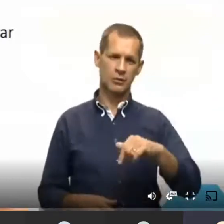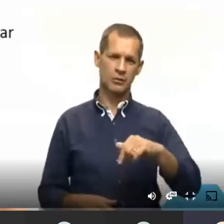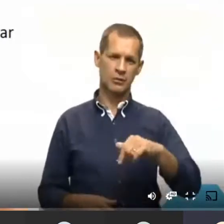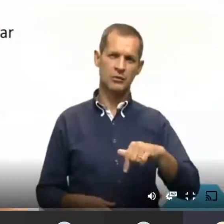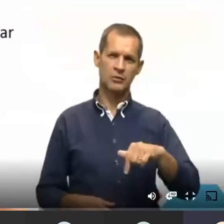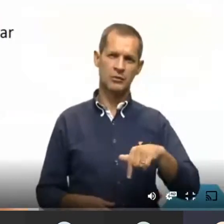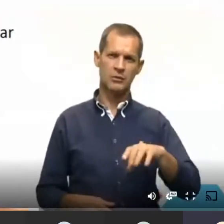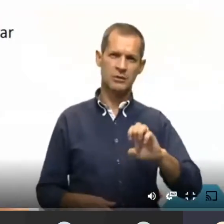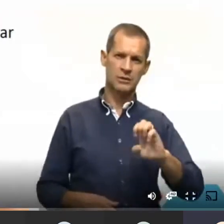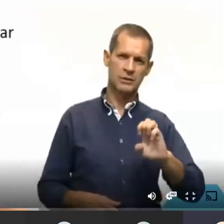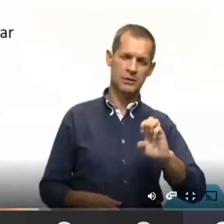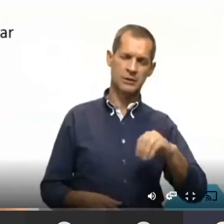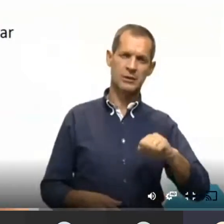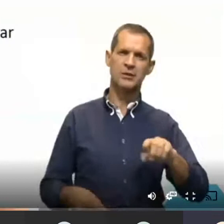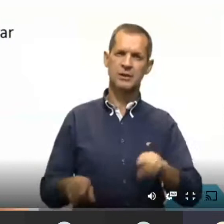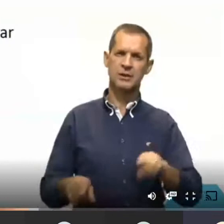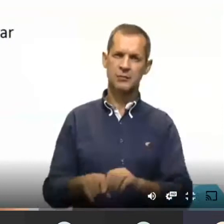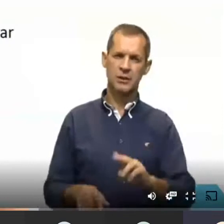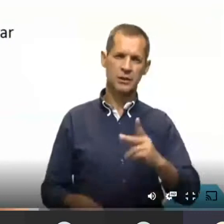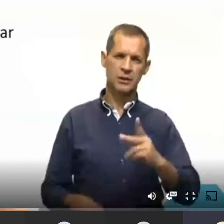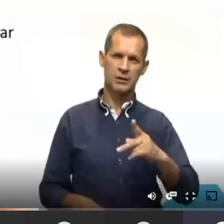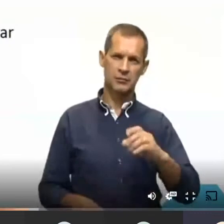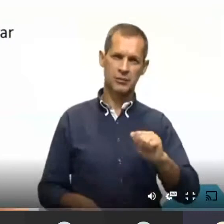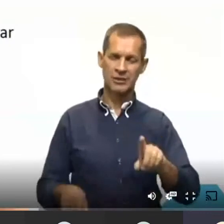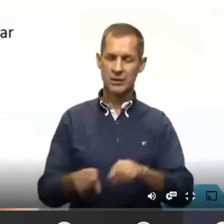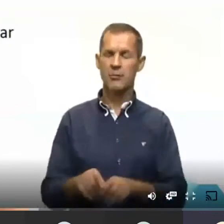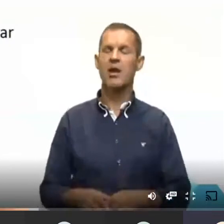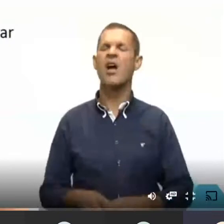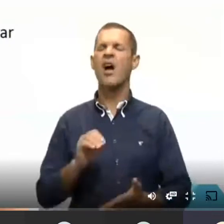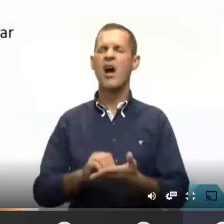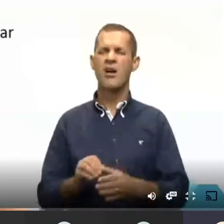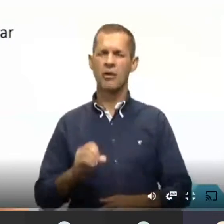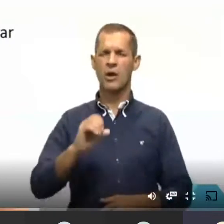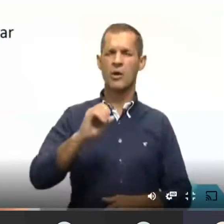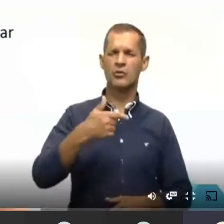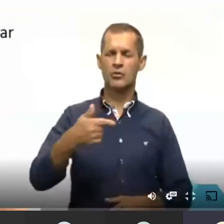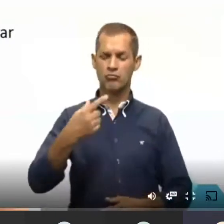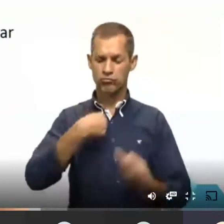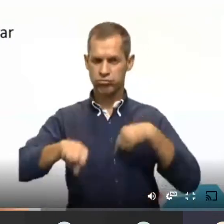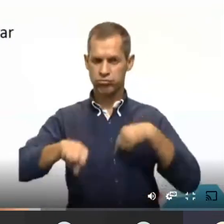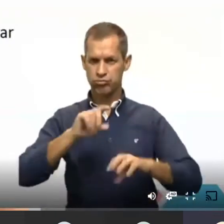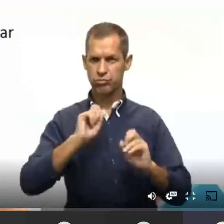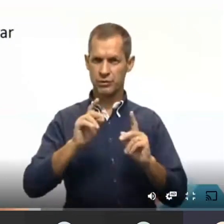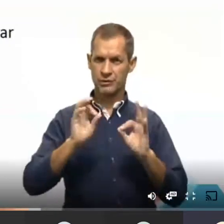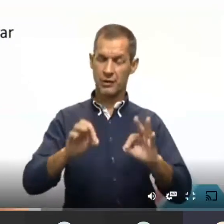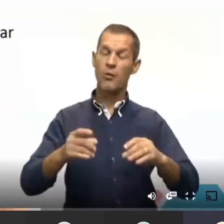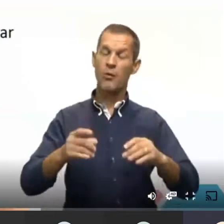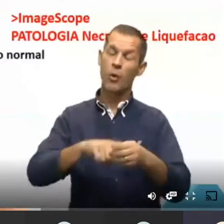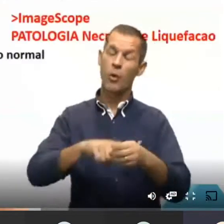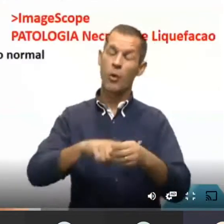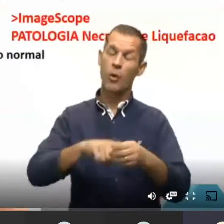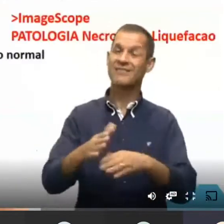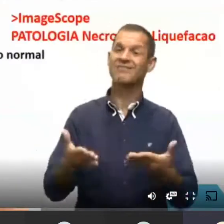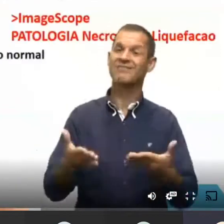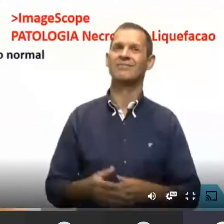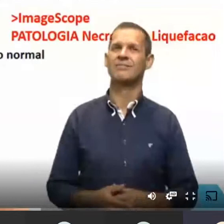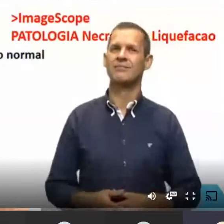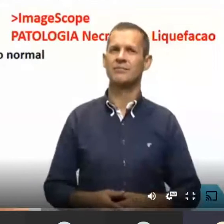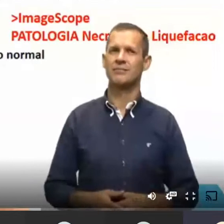consequentemente, anóxia, né? Que é a depressão total do oxigênio, certo? Dando